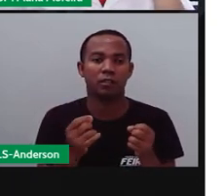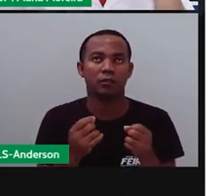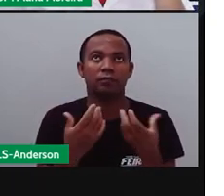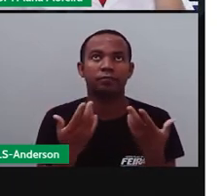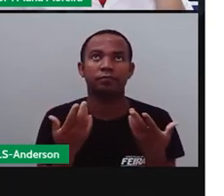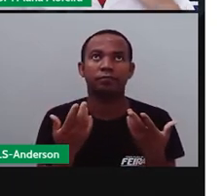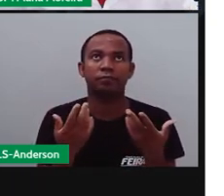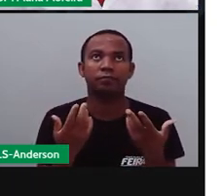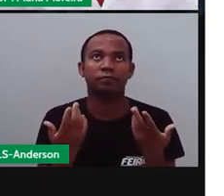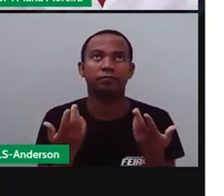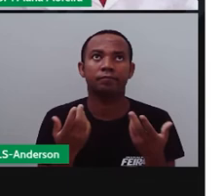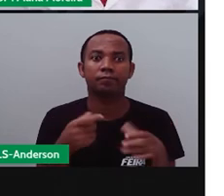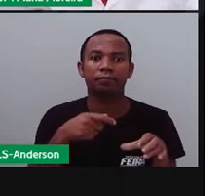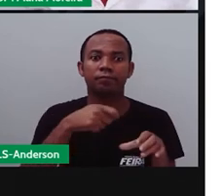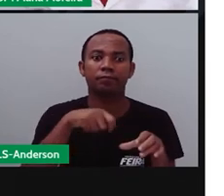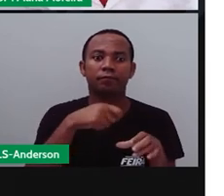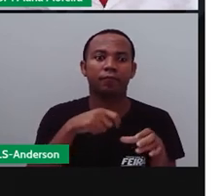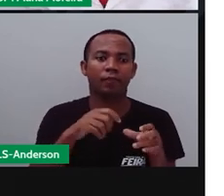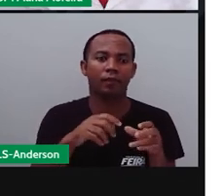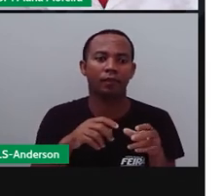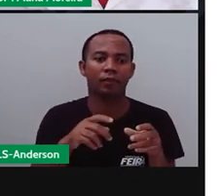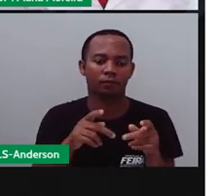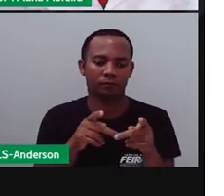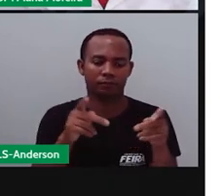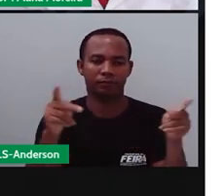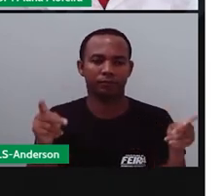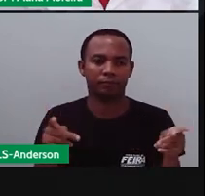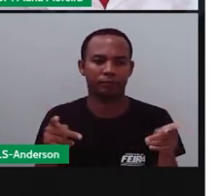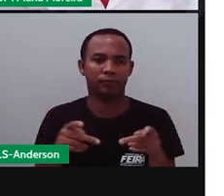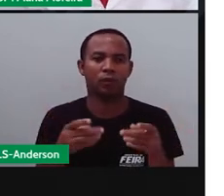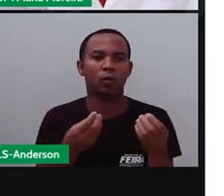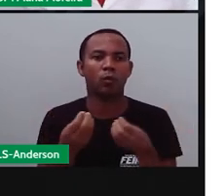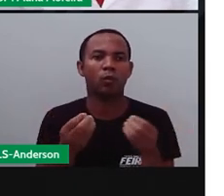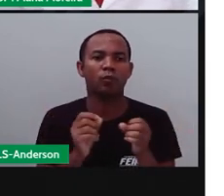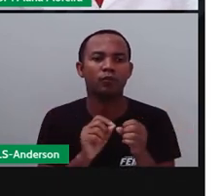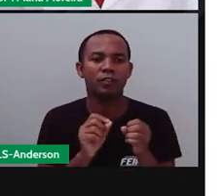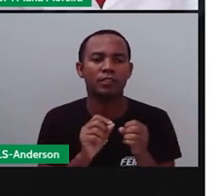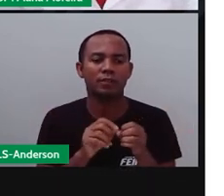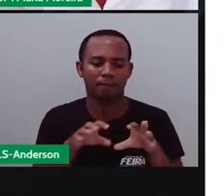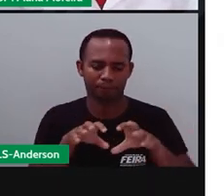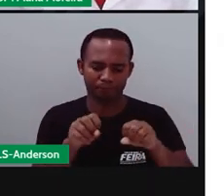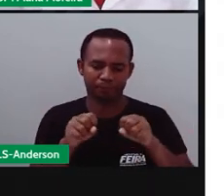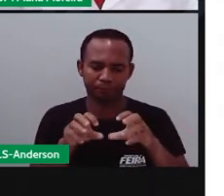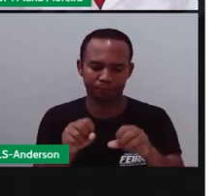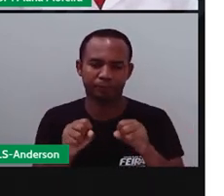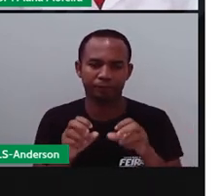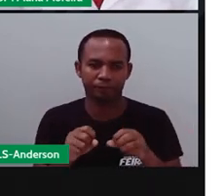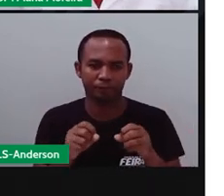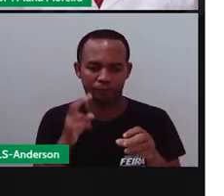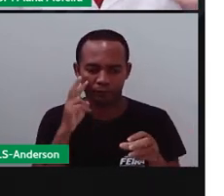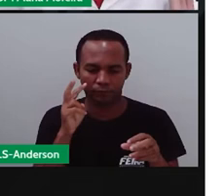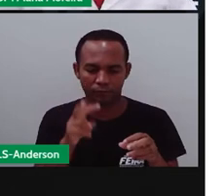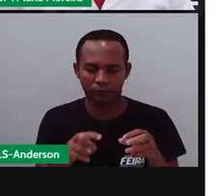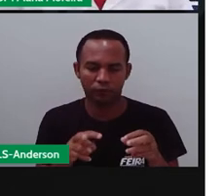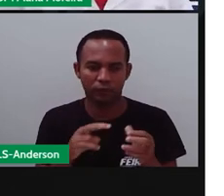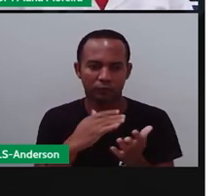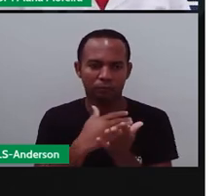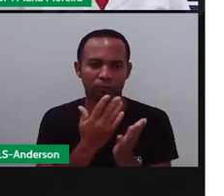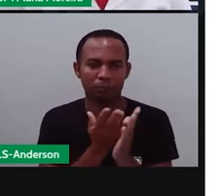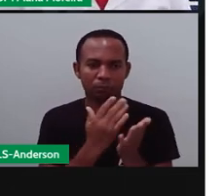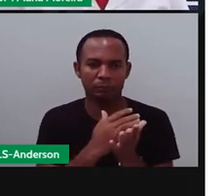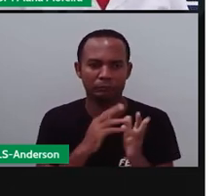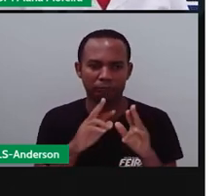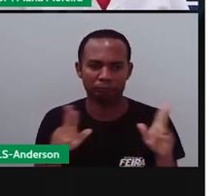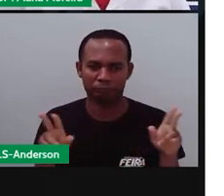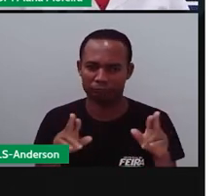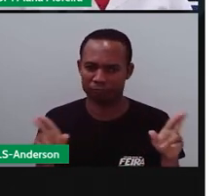Deixa eu ver, uma receita boa, Anderson. Uma pizza. Quero fazer uma pizza. E aí, pega uma receita lá de uma torta. E aí,